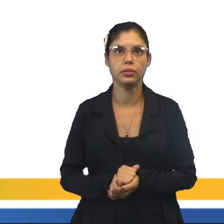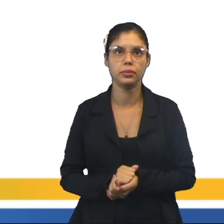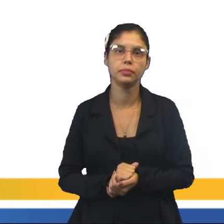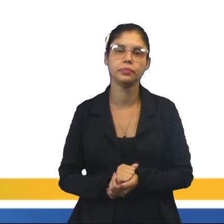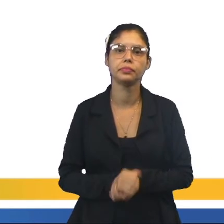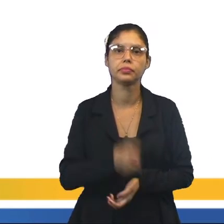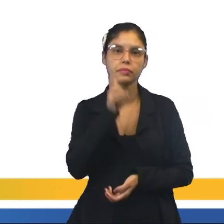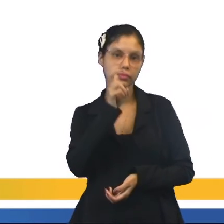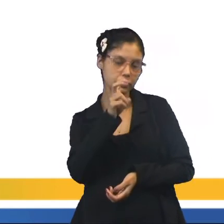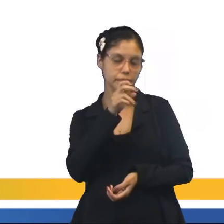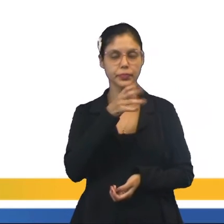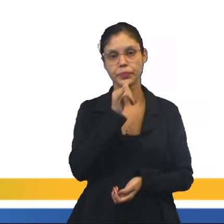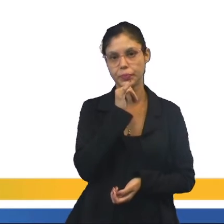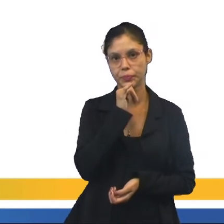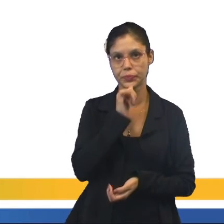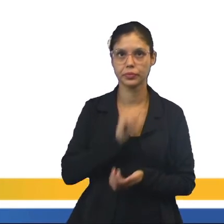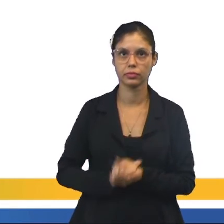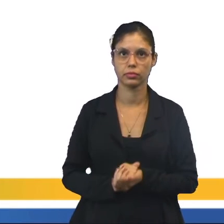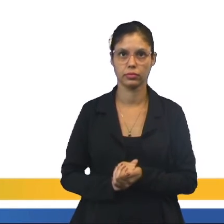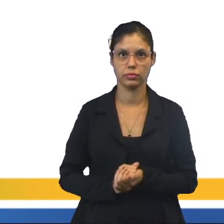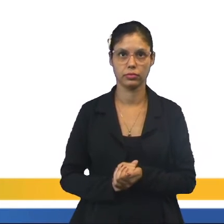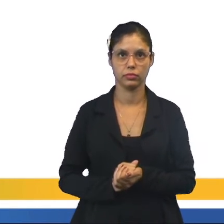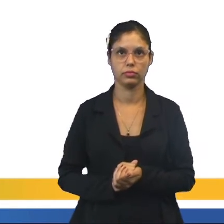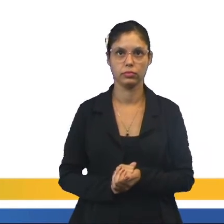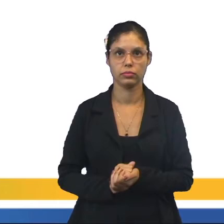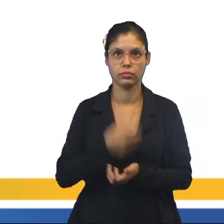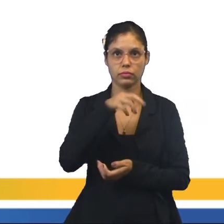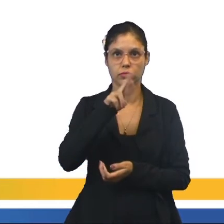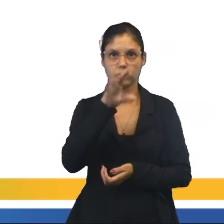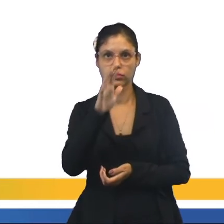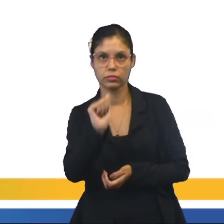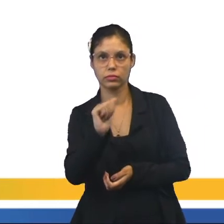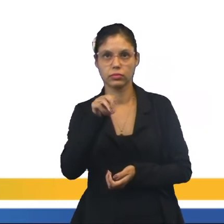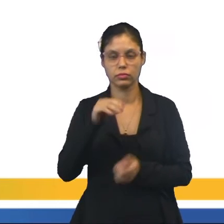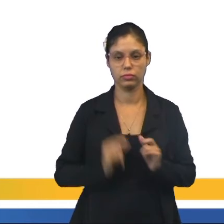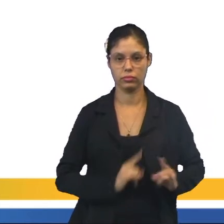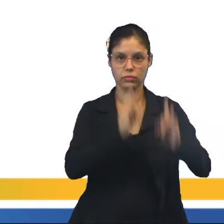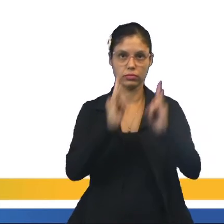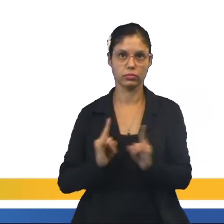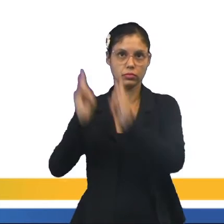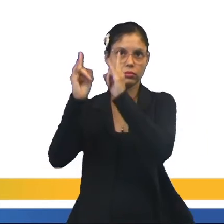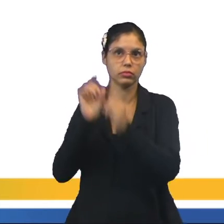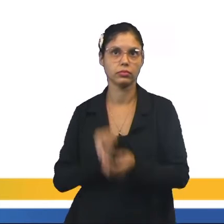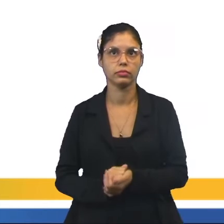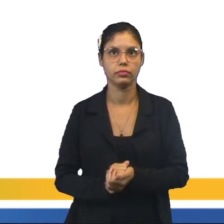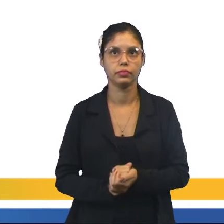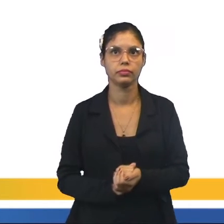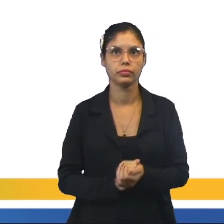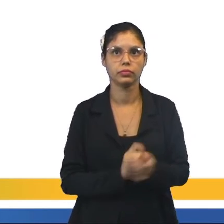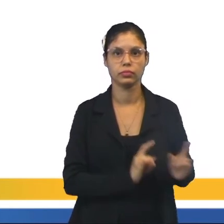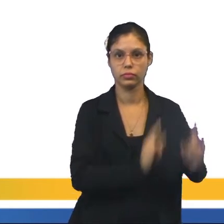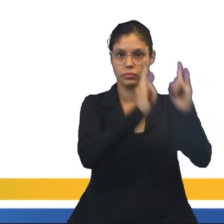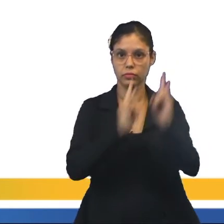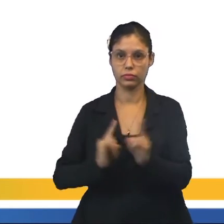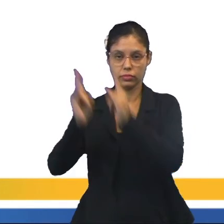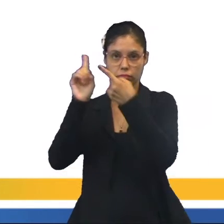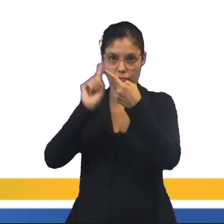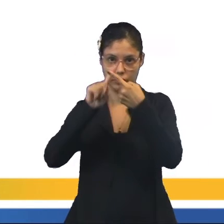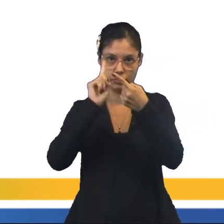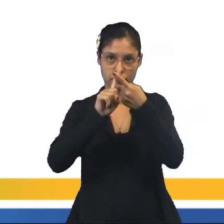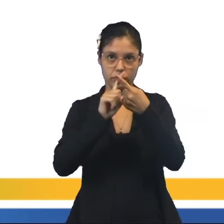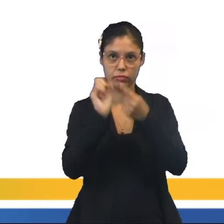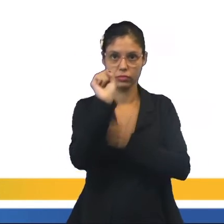Vamos agora ao exemplo 5. Em uma maquete de um condomínio, um de